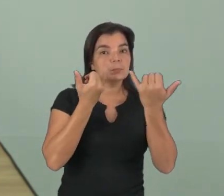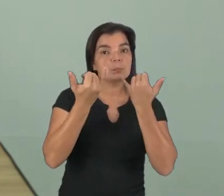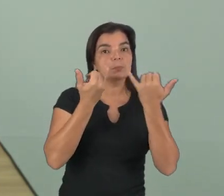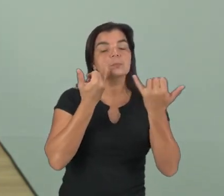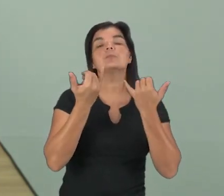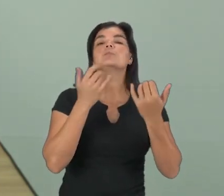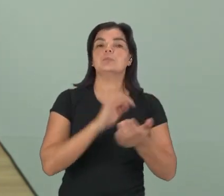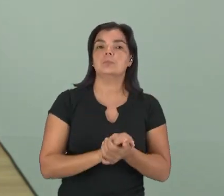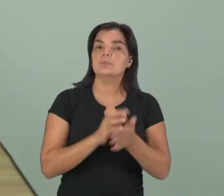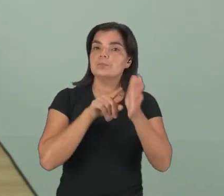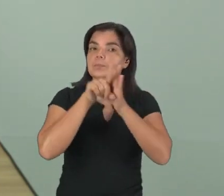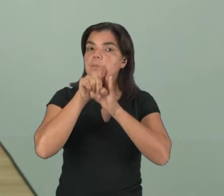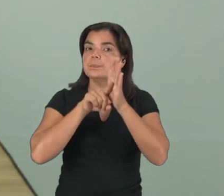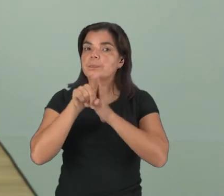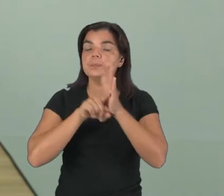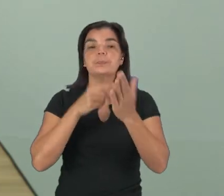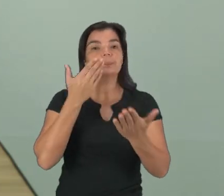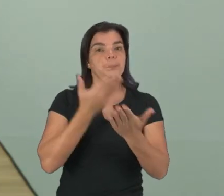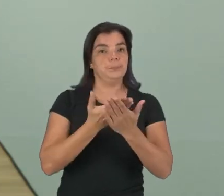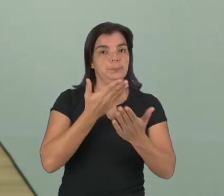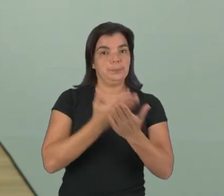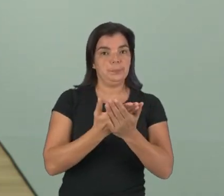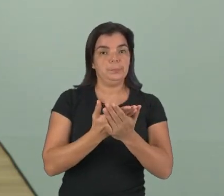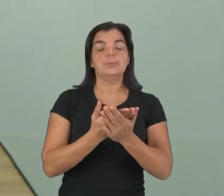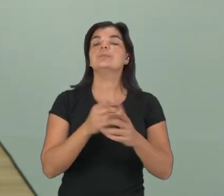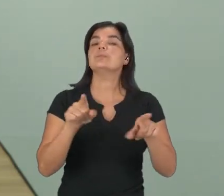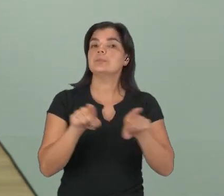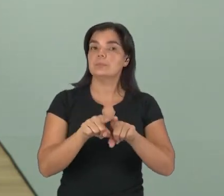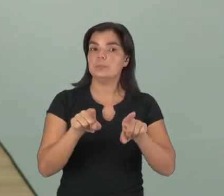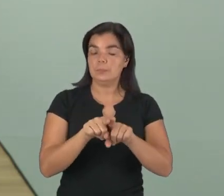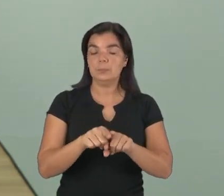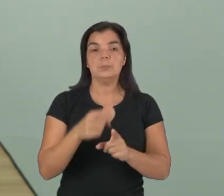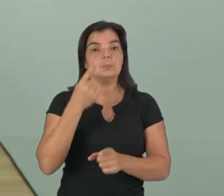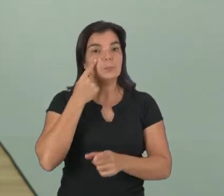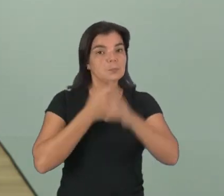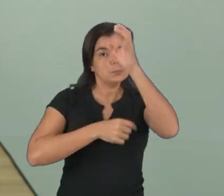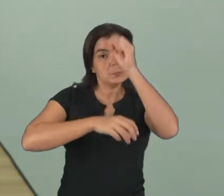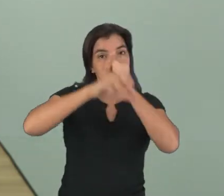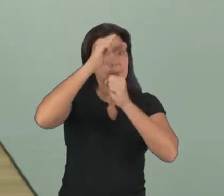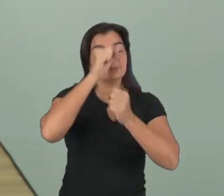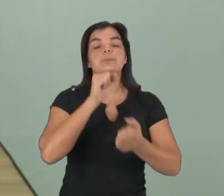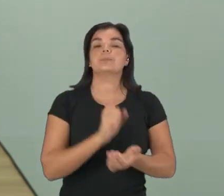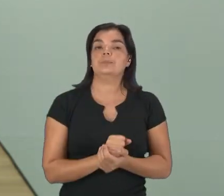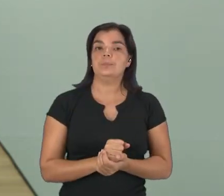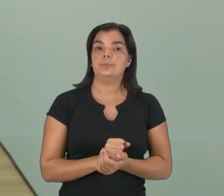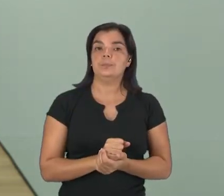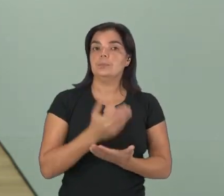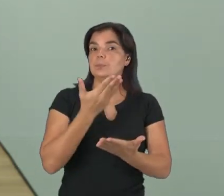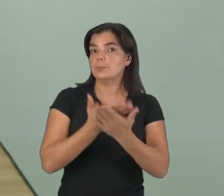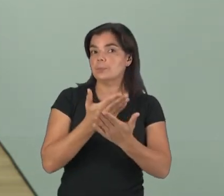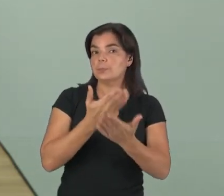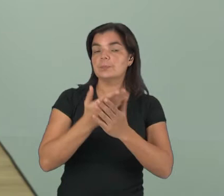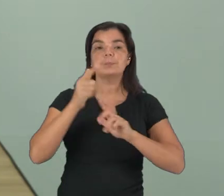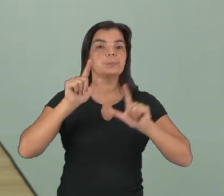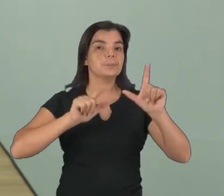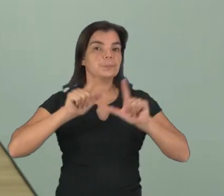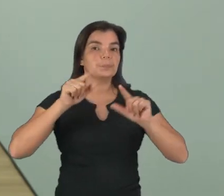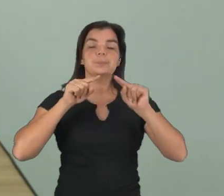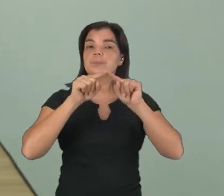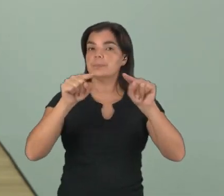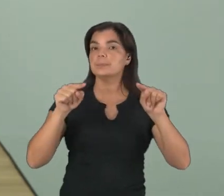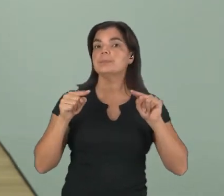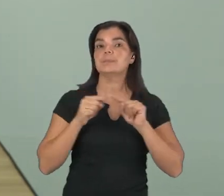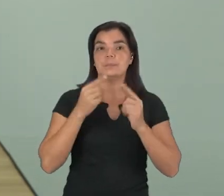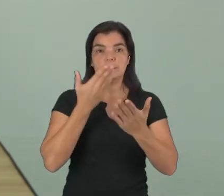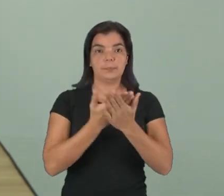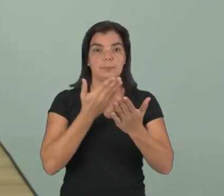informações, pesquisar, estudar bastante, ter essas informações daquilo que a gente está aprendendo aqui na aula na TV, na sala de aula,